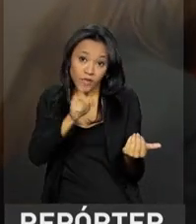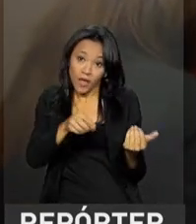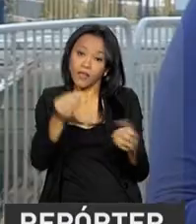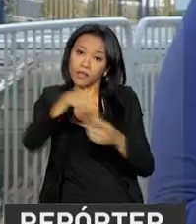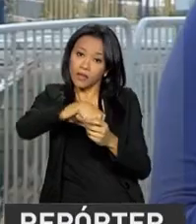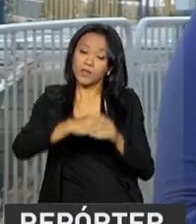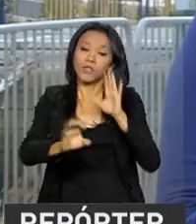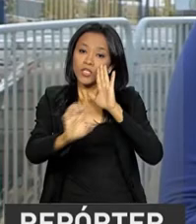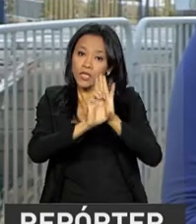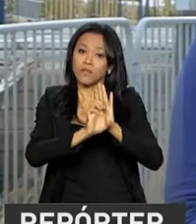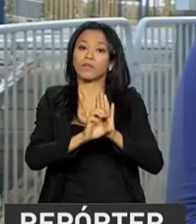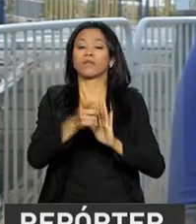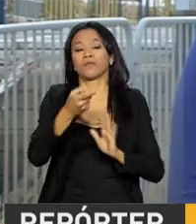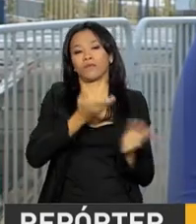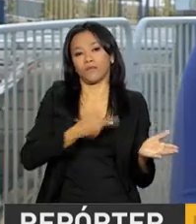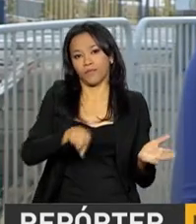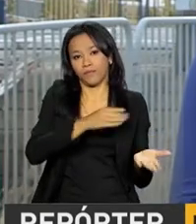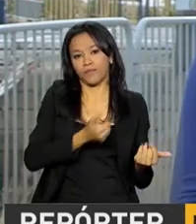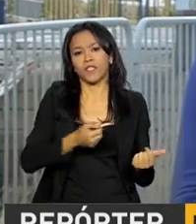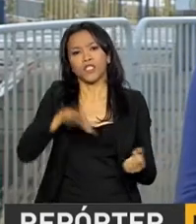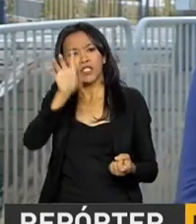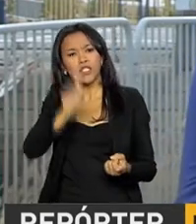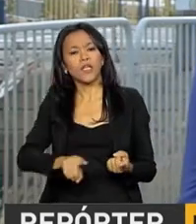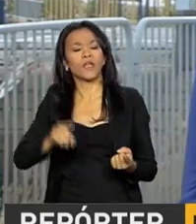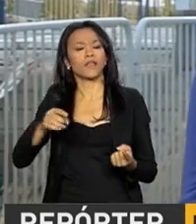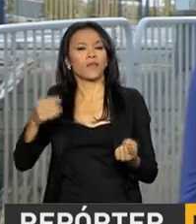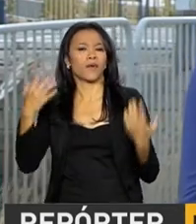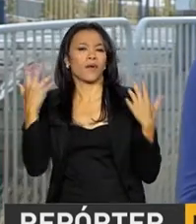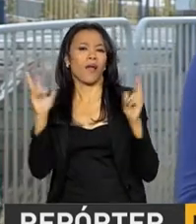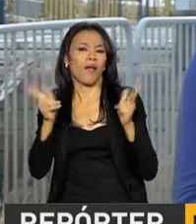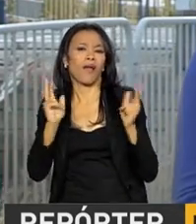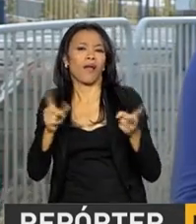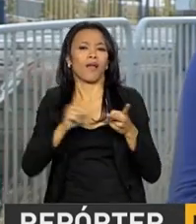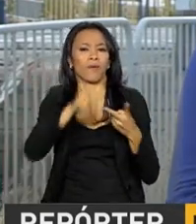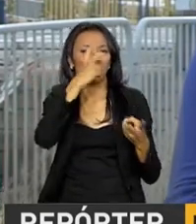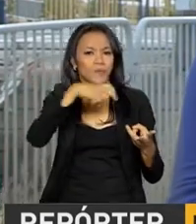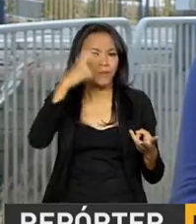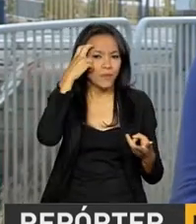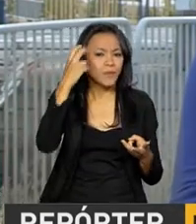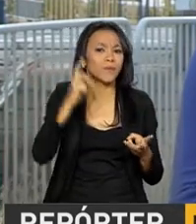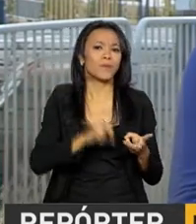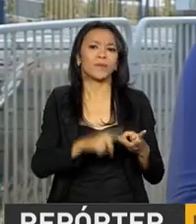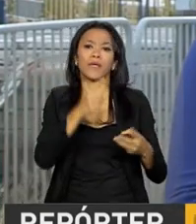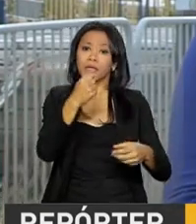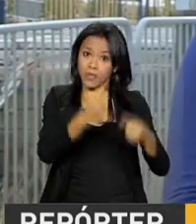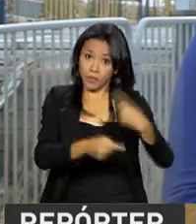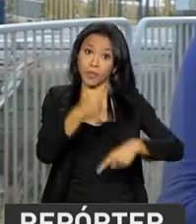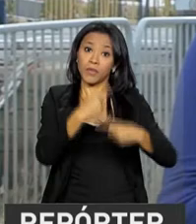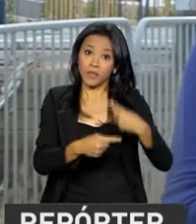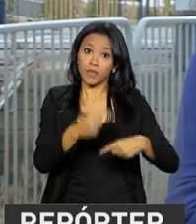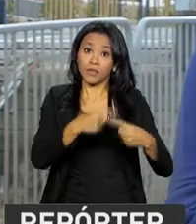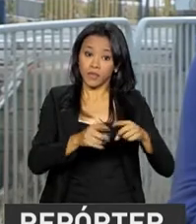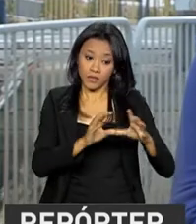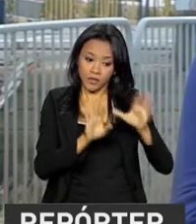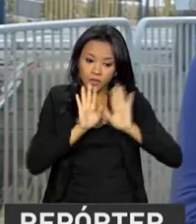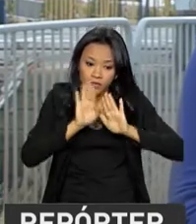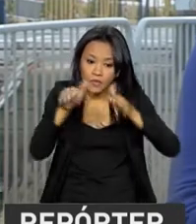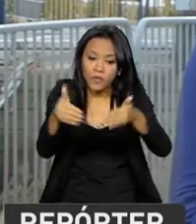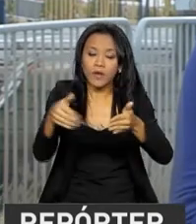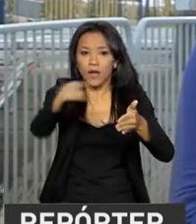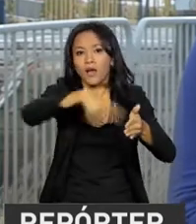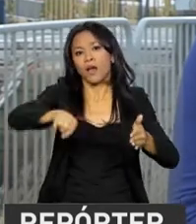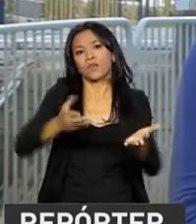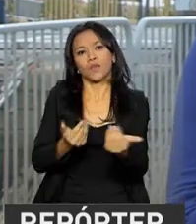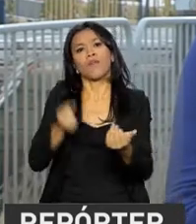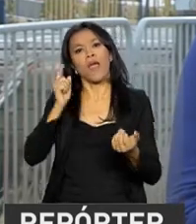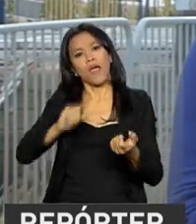Juventude. Direito ao lazer, à cultura, à avaliação e execução de políticas públicas voltadas para os jovens.